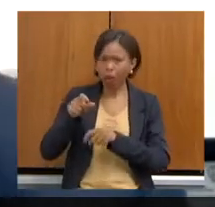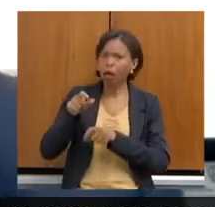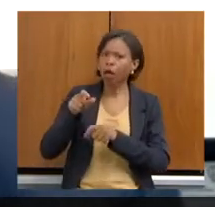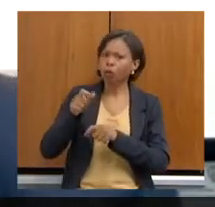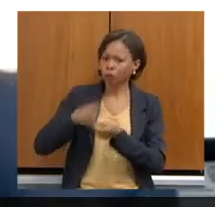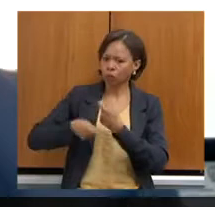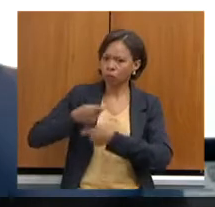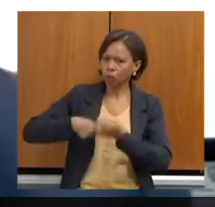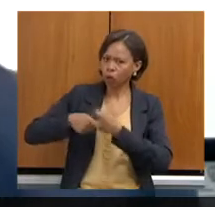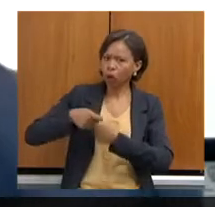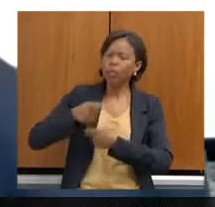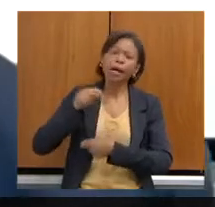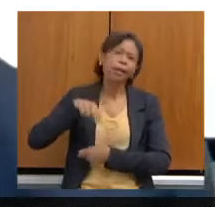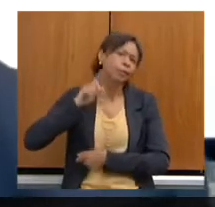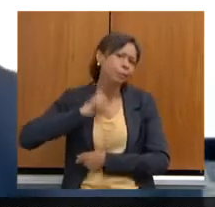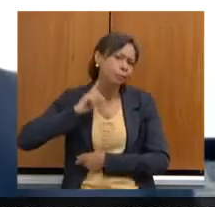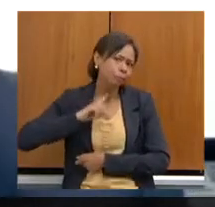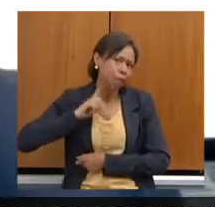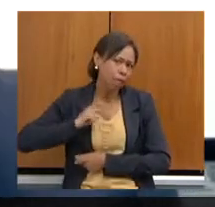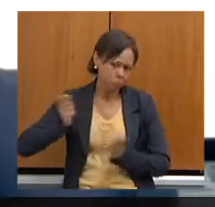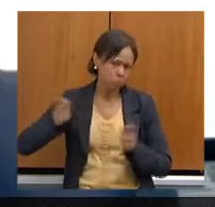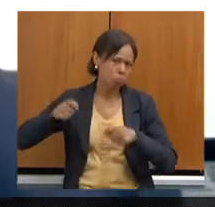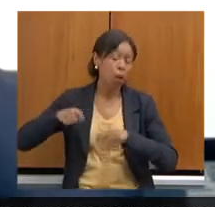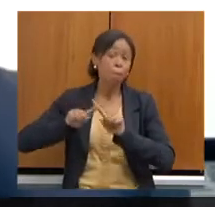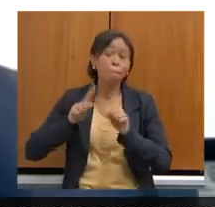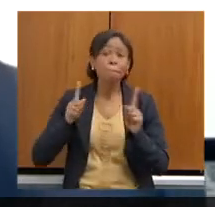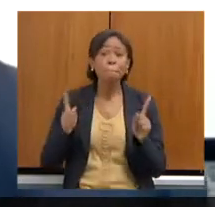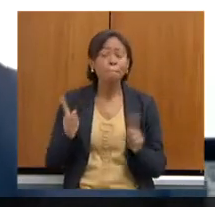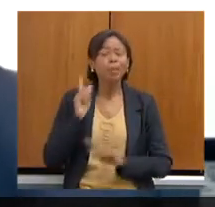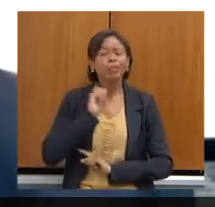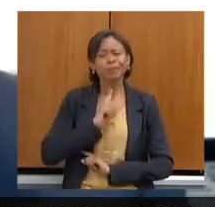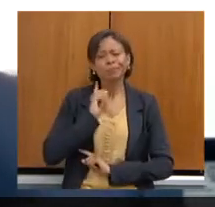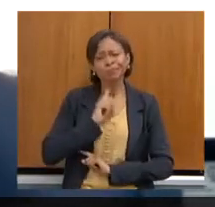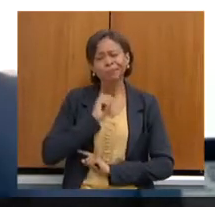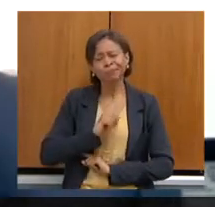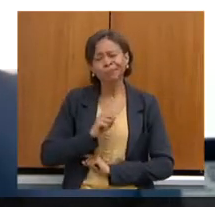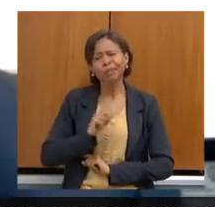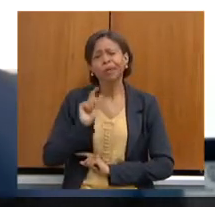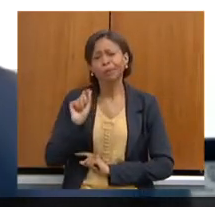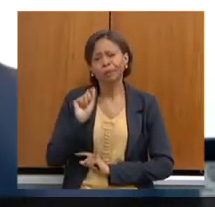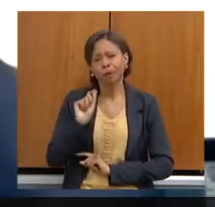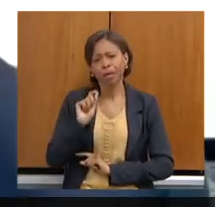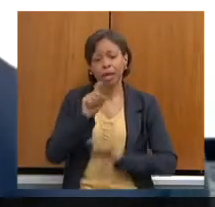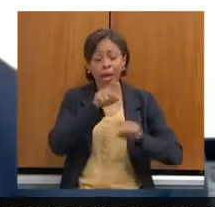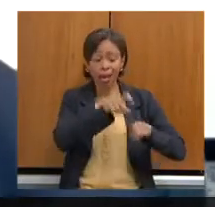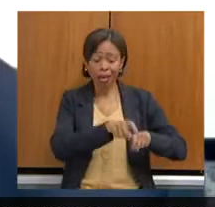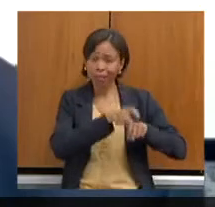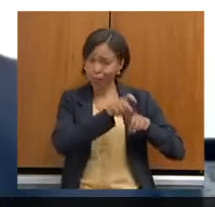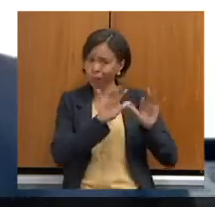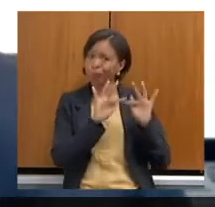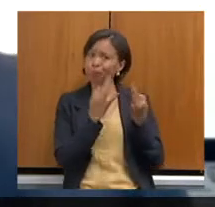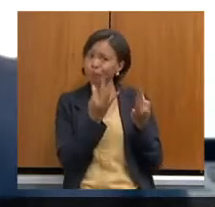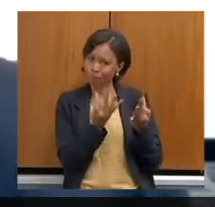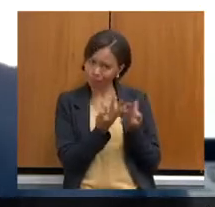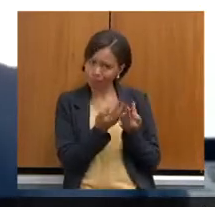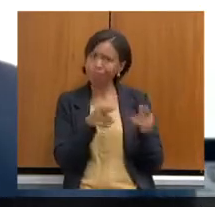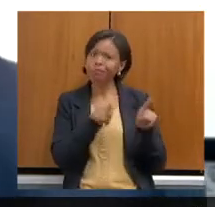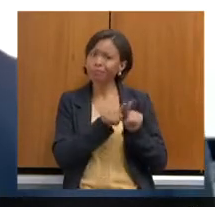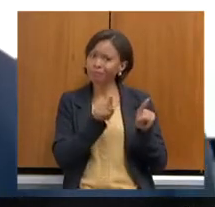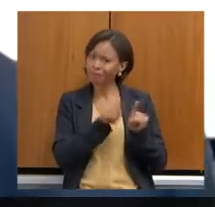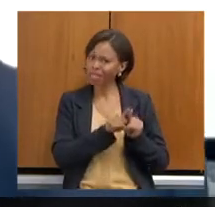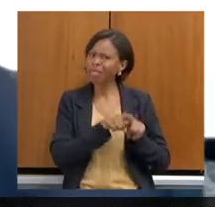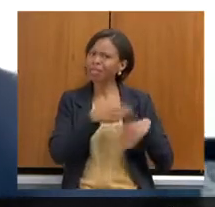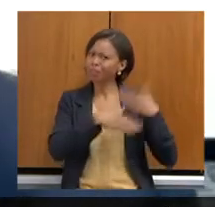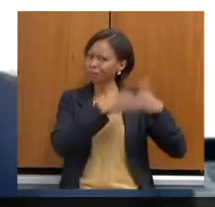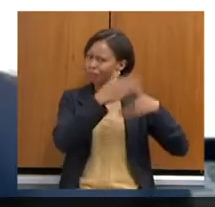potencial de Minas mas Minas Gerais também tem uma grande Vocação É de Agricultura Familiar né ela sabemos